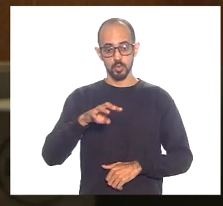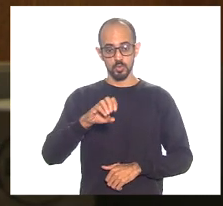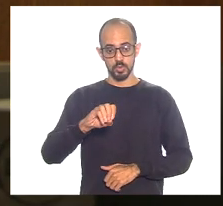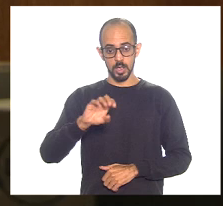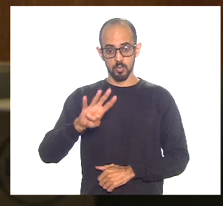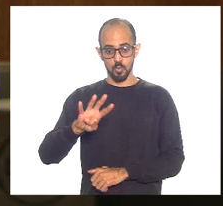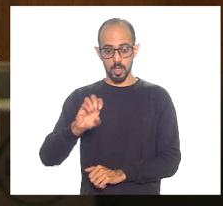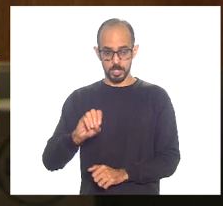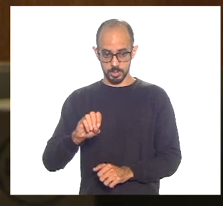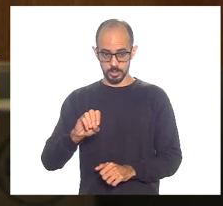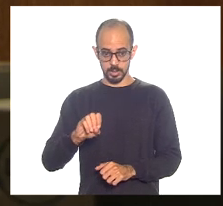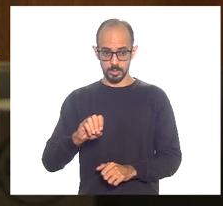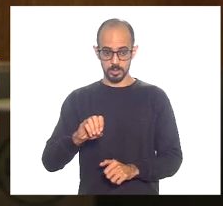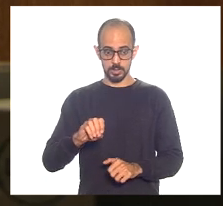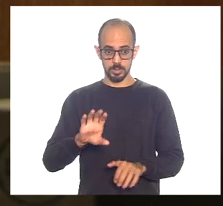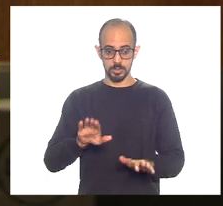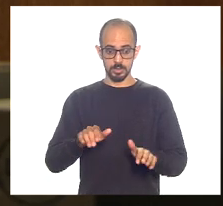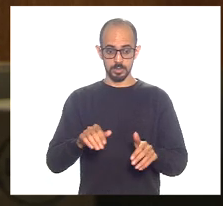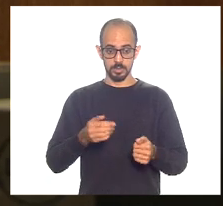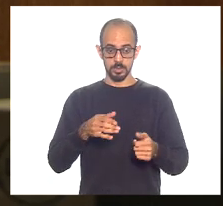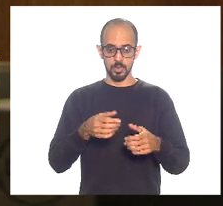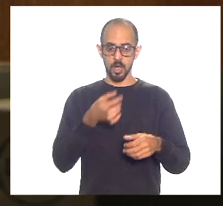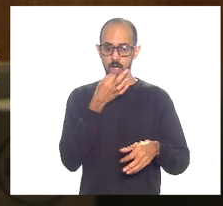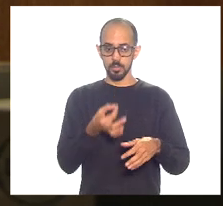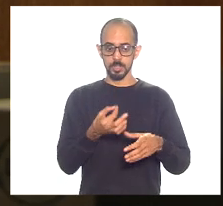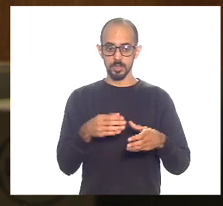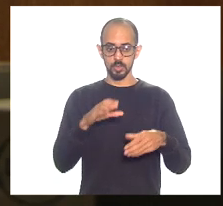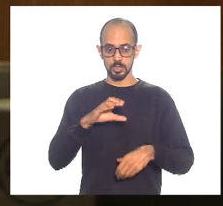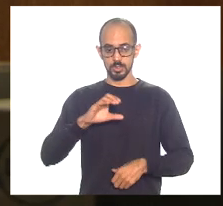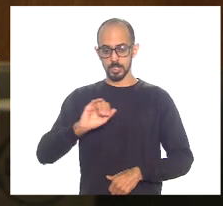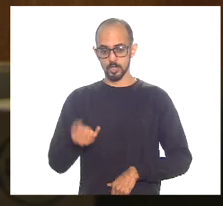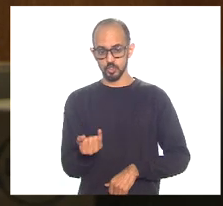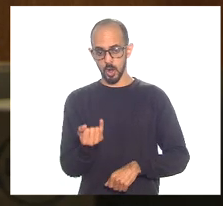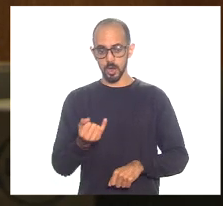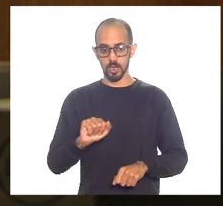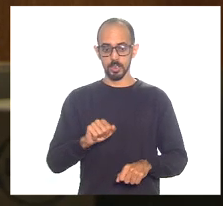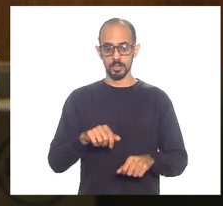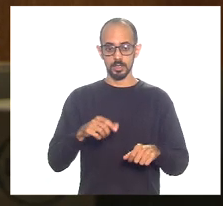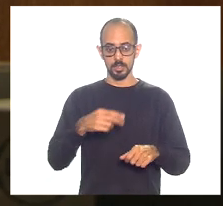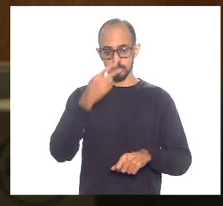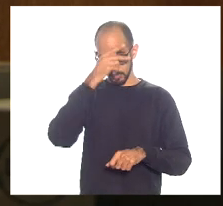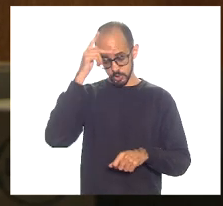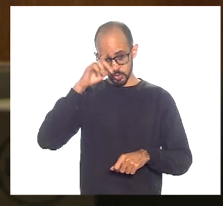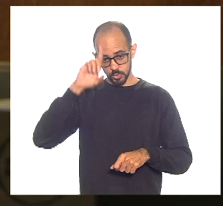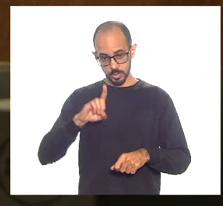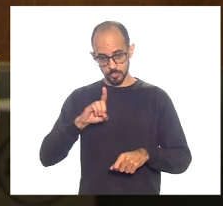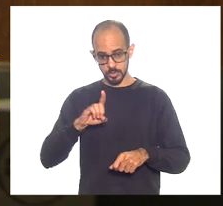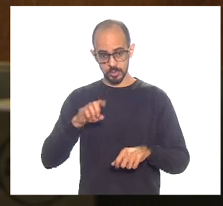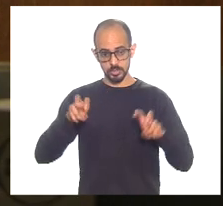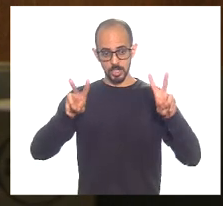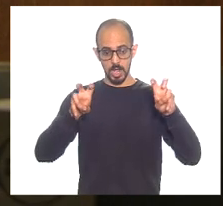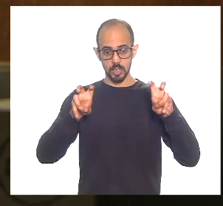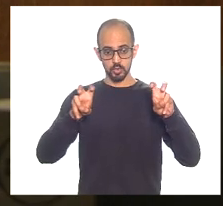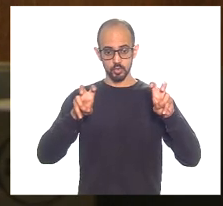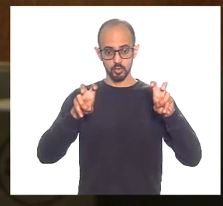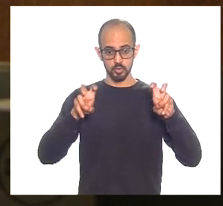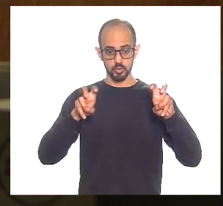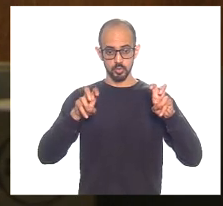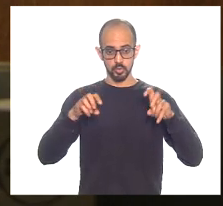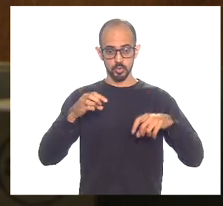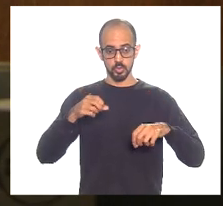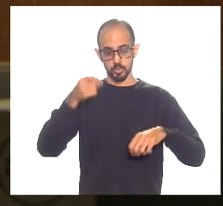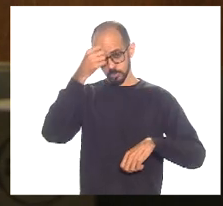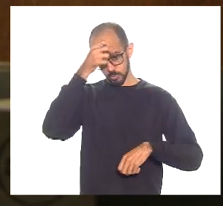que menciona. Pendente de pareceres das comissões de Constituição, Justiça, de Saúde de Pessoa com Deficiência, de Assuntos Municipais, Desenvolvimento Regional, de Orçamento,